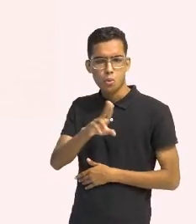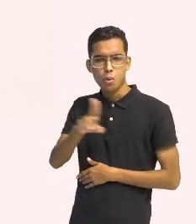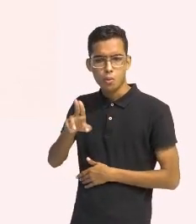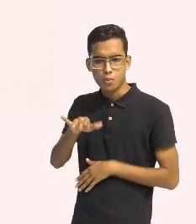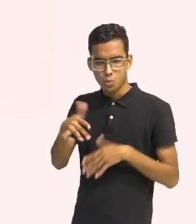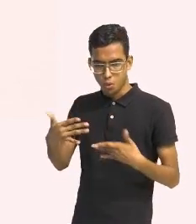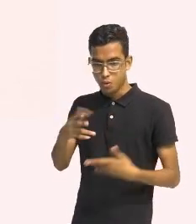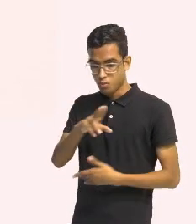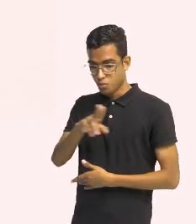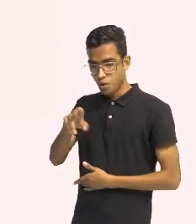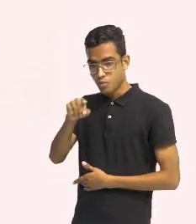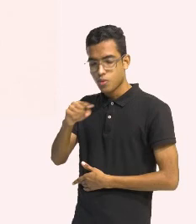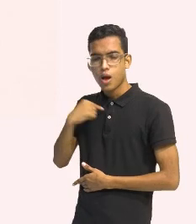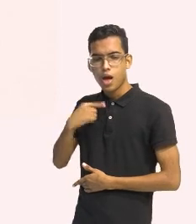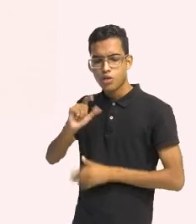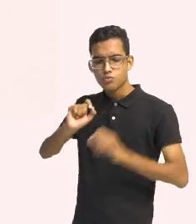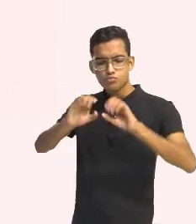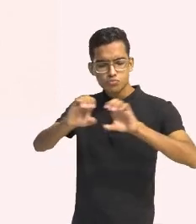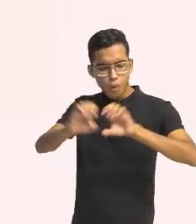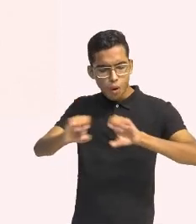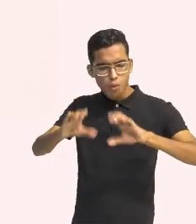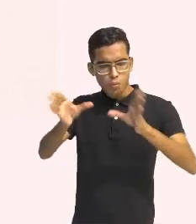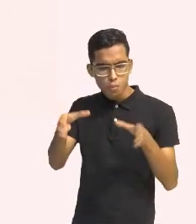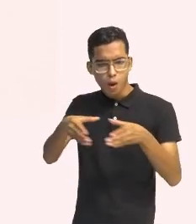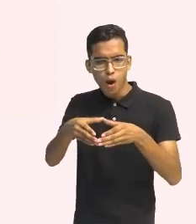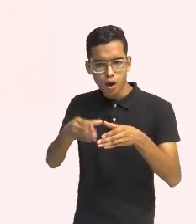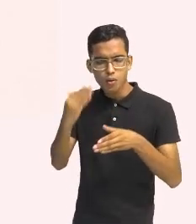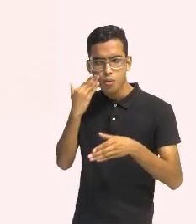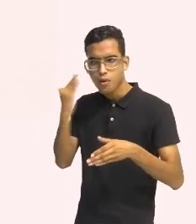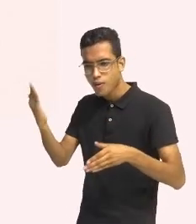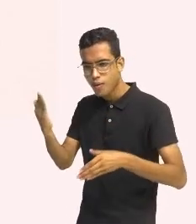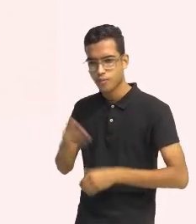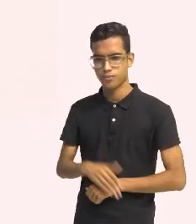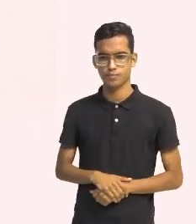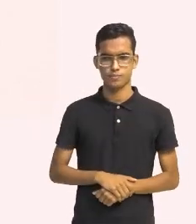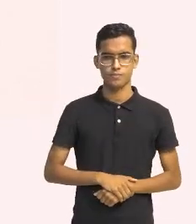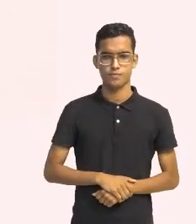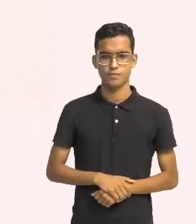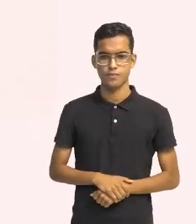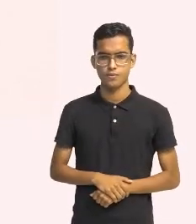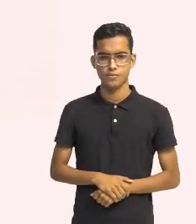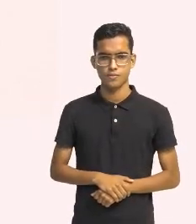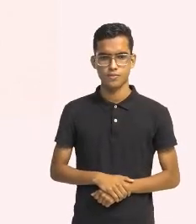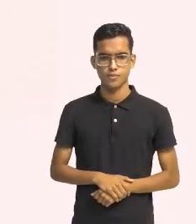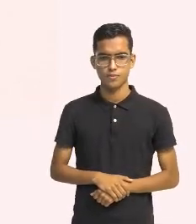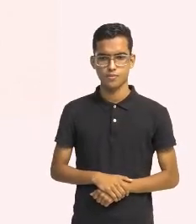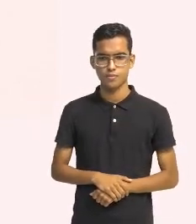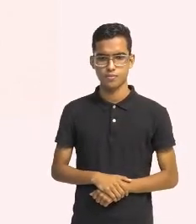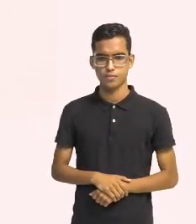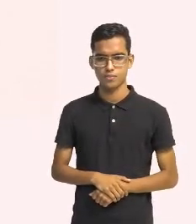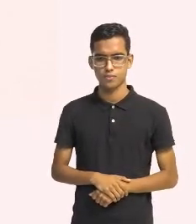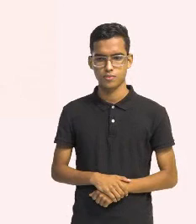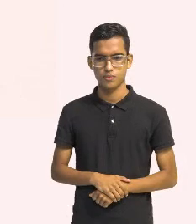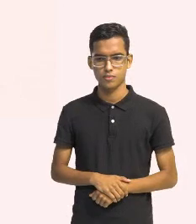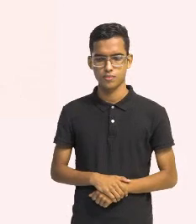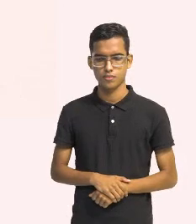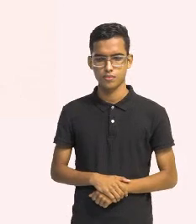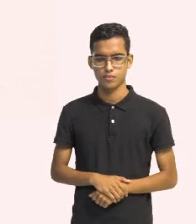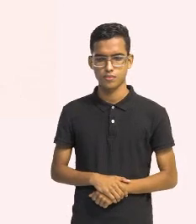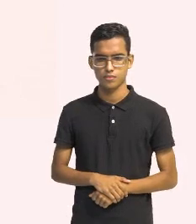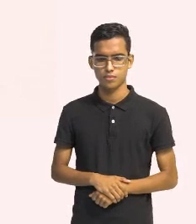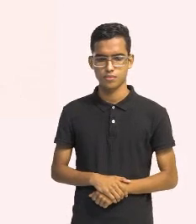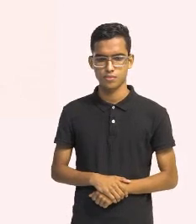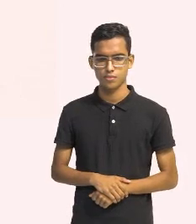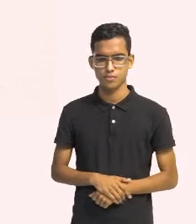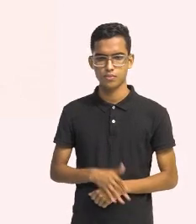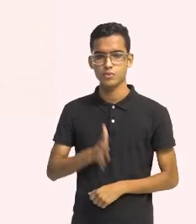mais uma vez. Cadê? Tá aqui, né? Então, vamos lá. Eu já marquei aqui a